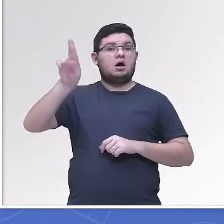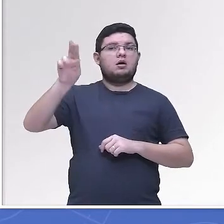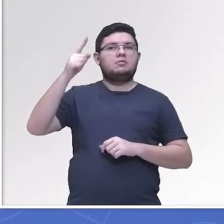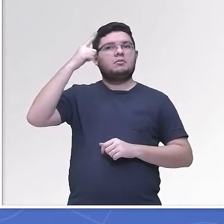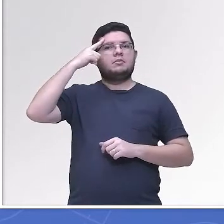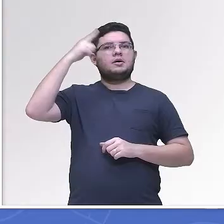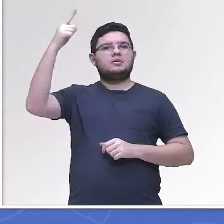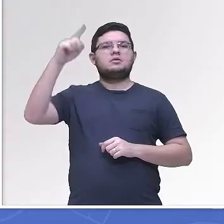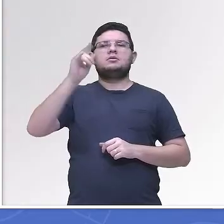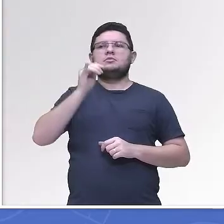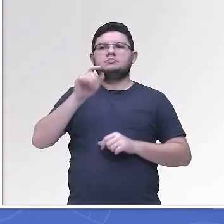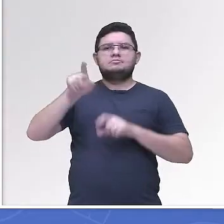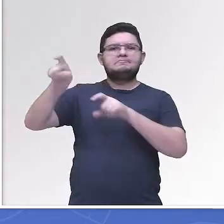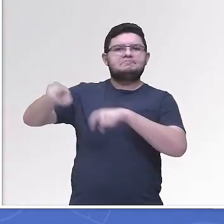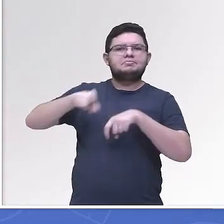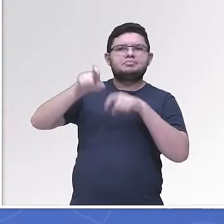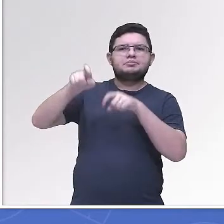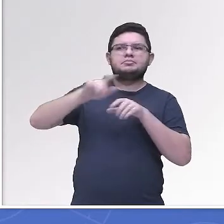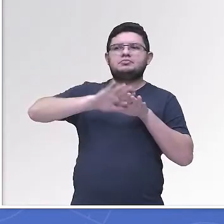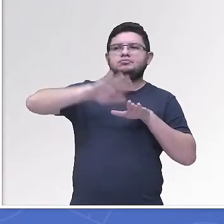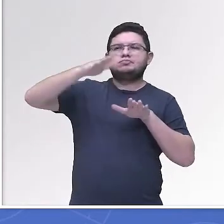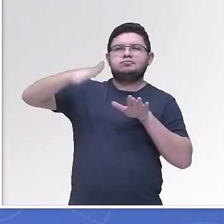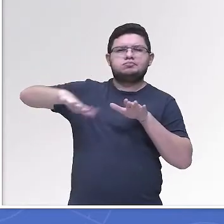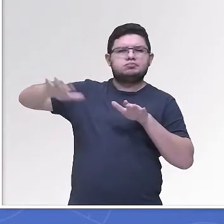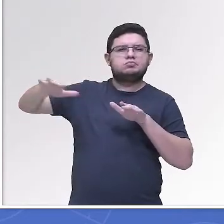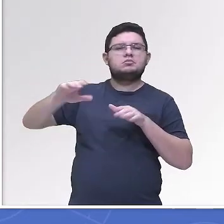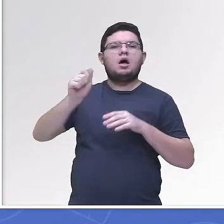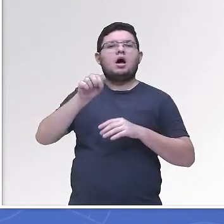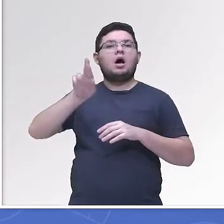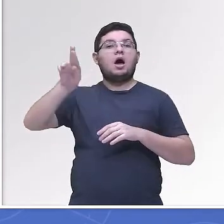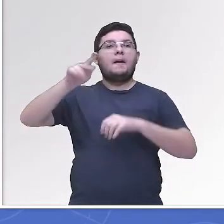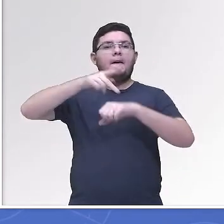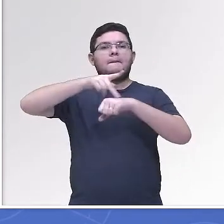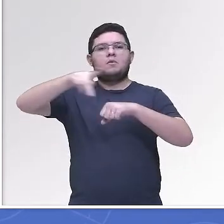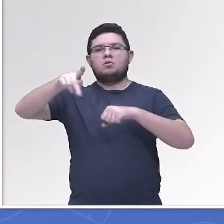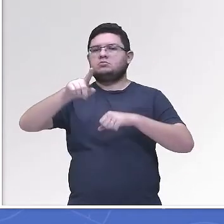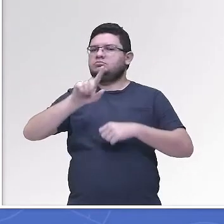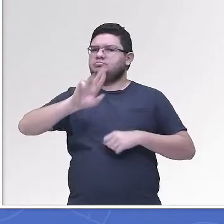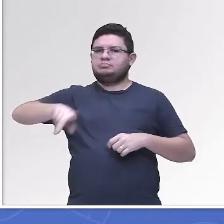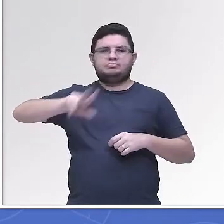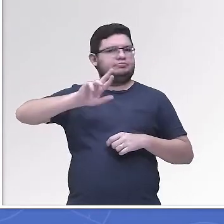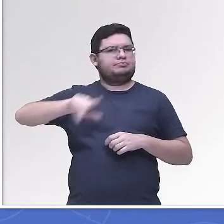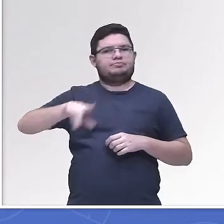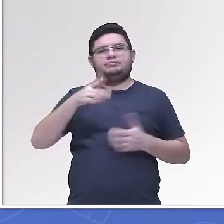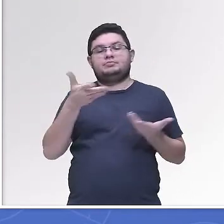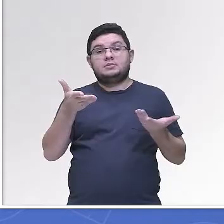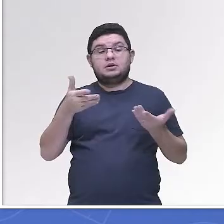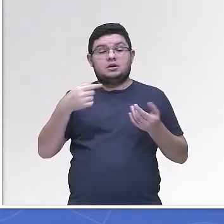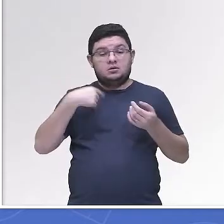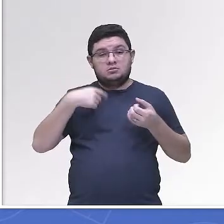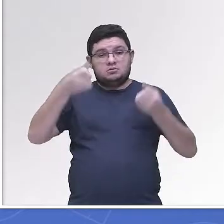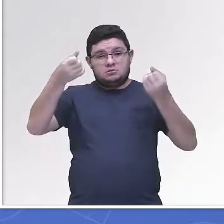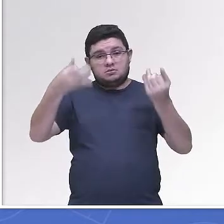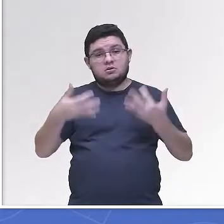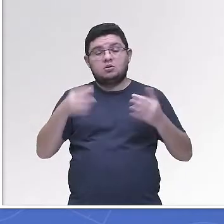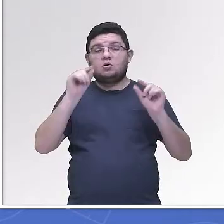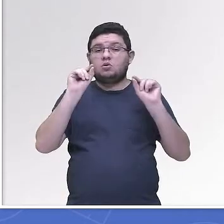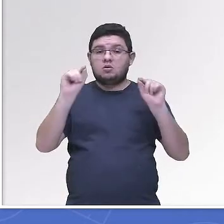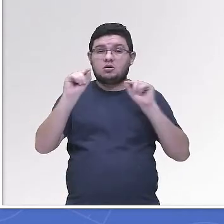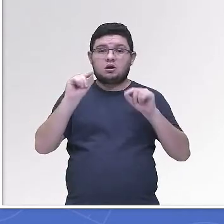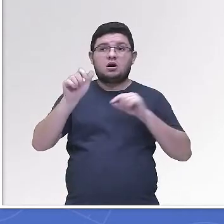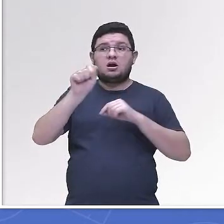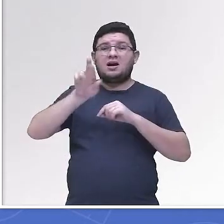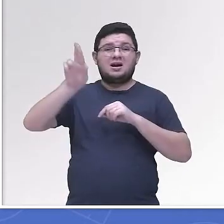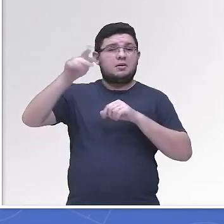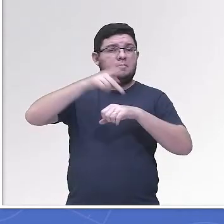campo respirando, estou respirando um ar puro, mas falando microscopicamente, não é uma substância química pura. Por